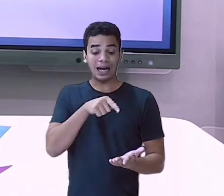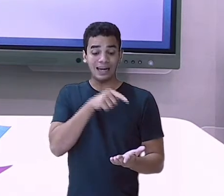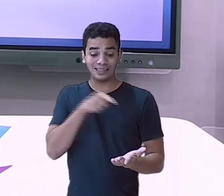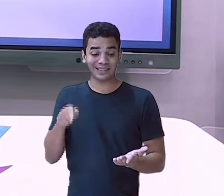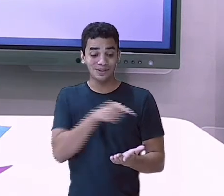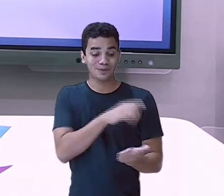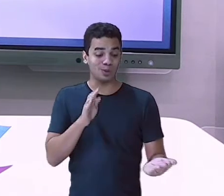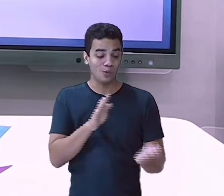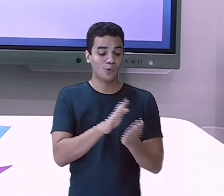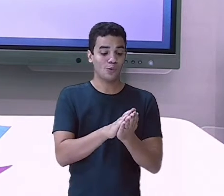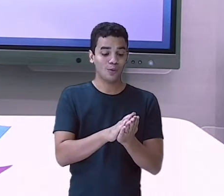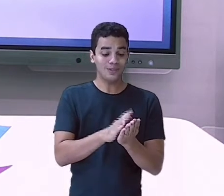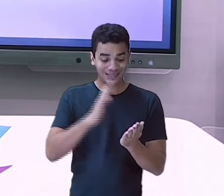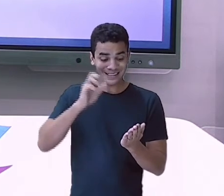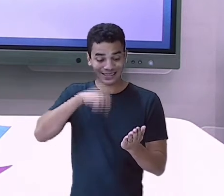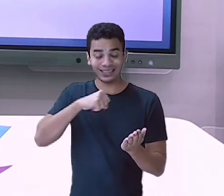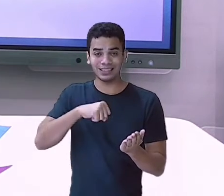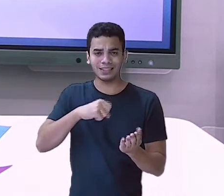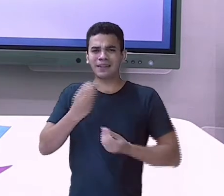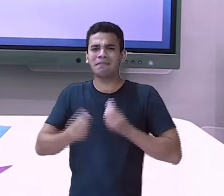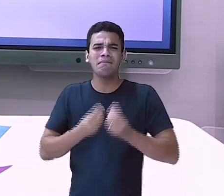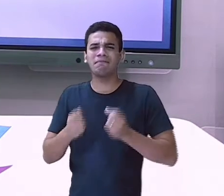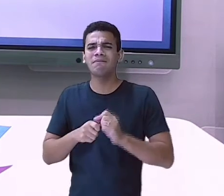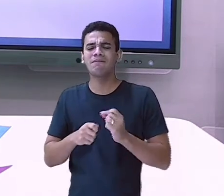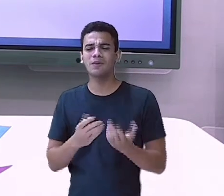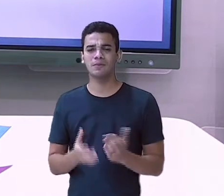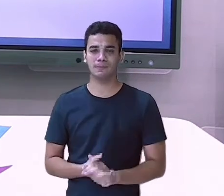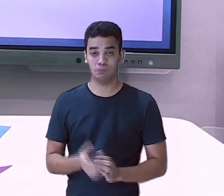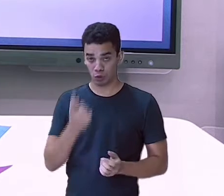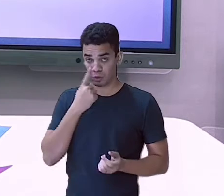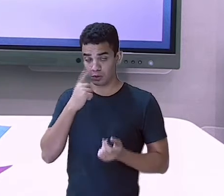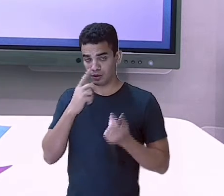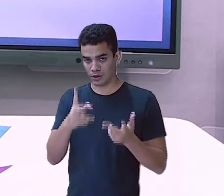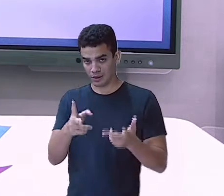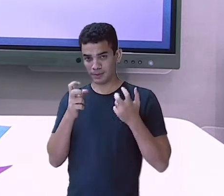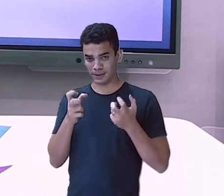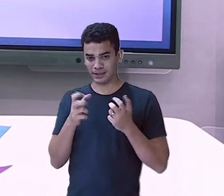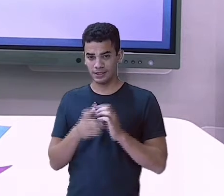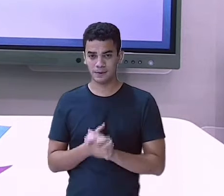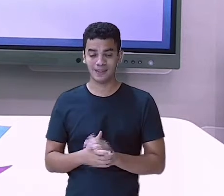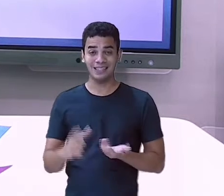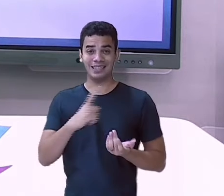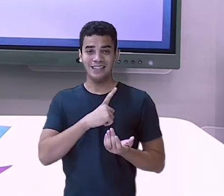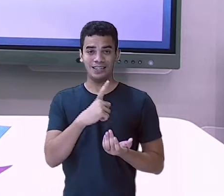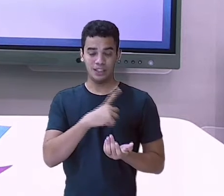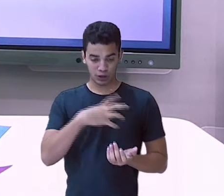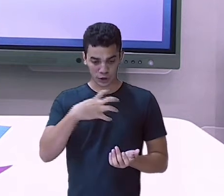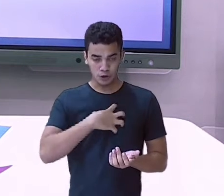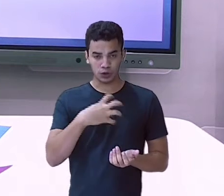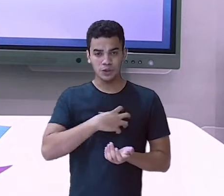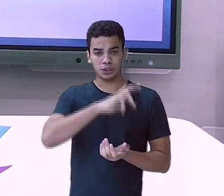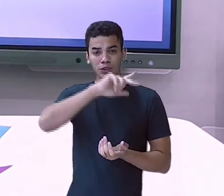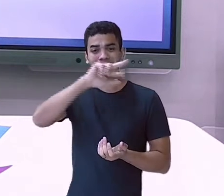triângulos são congruentes? Vejam, existem os casos de congruência de triângulos.